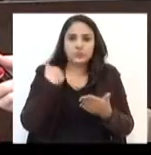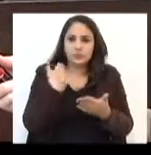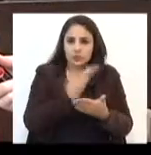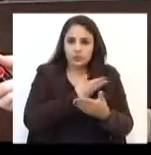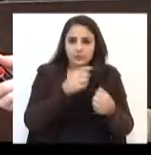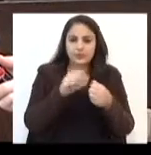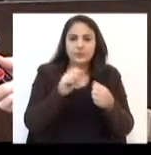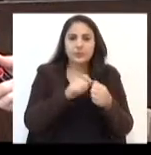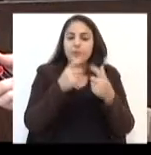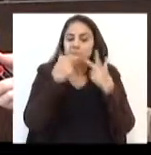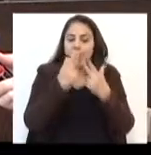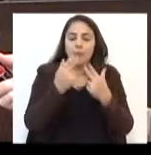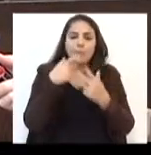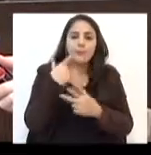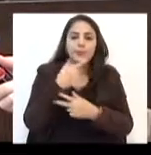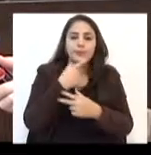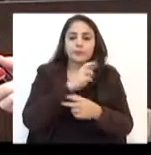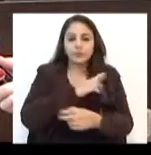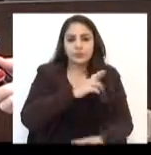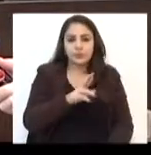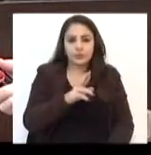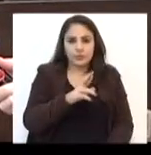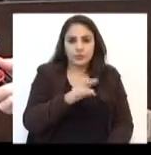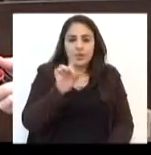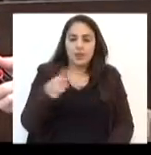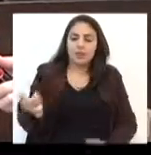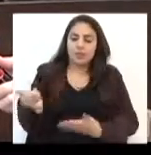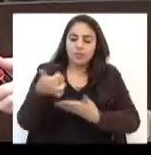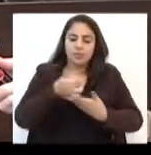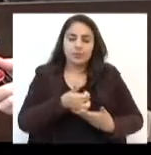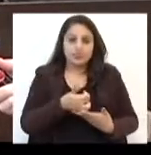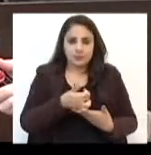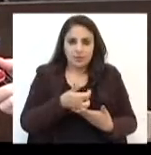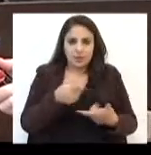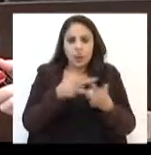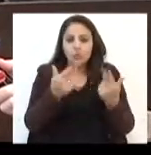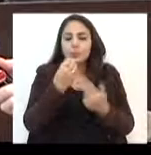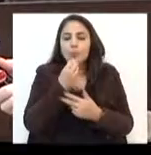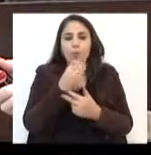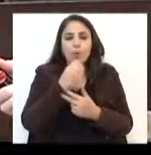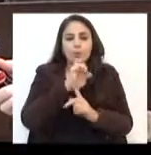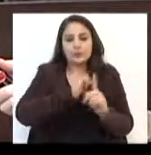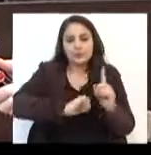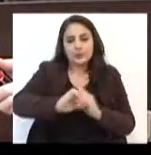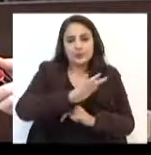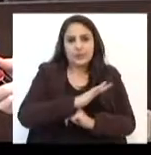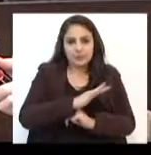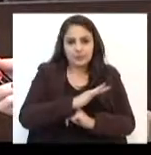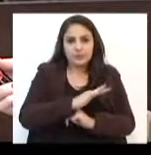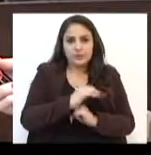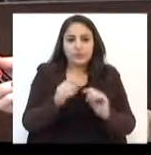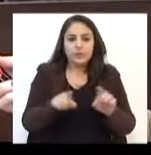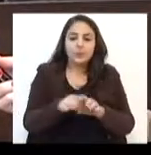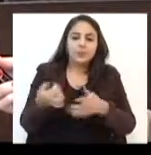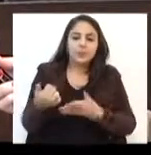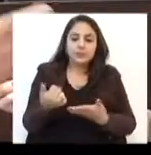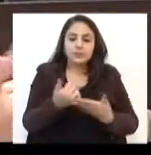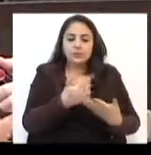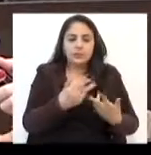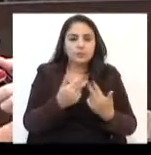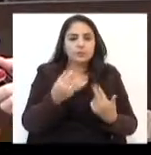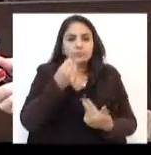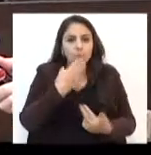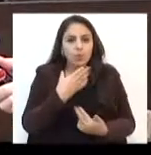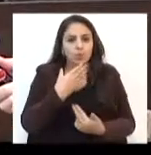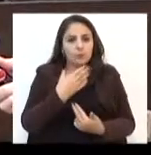nós fizemos como político religioso é trazer coisas boas para a sociedade, né? Trazer